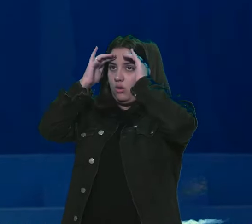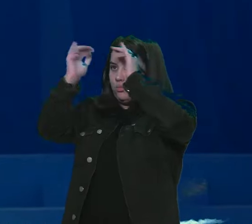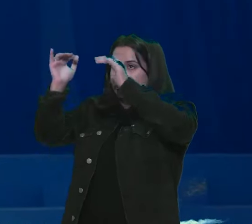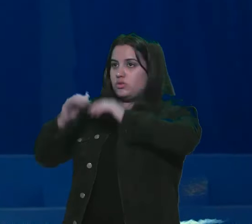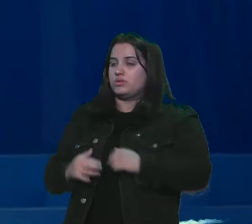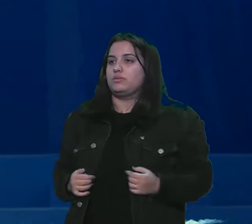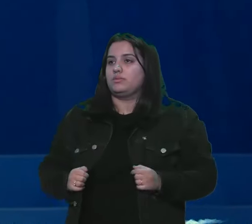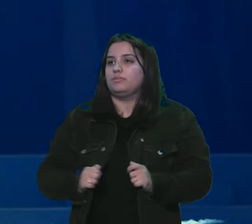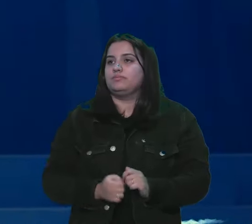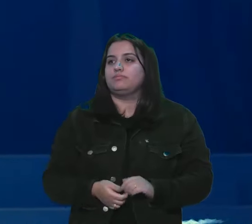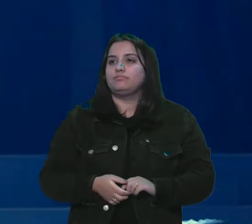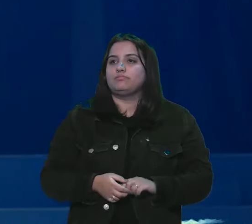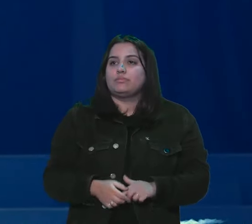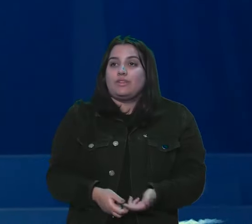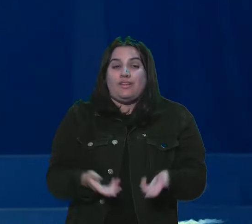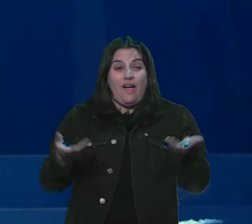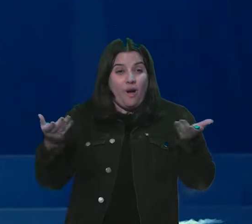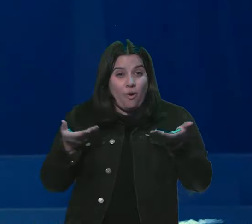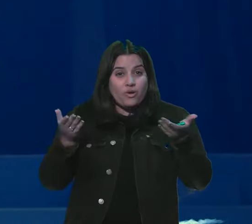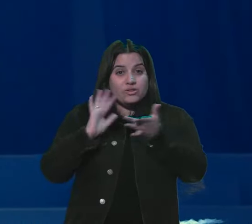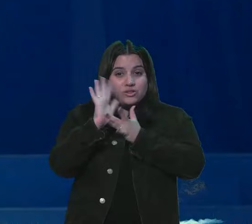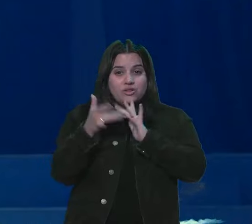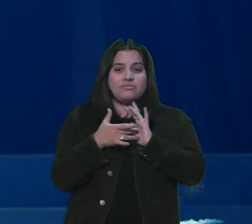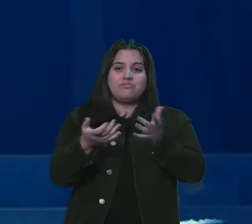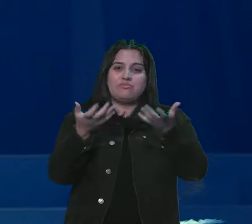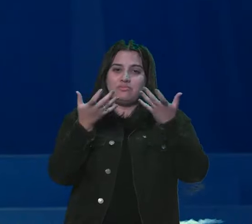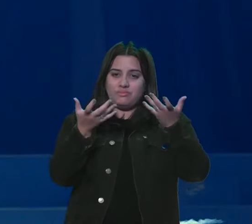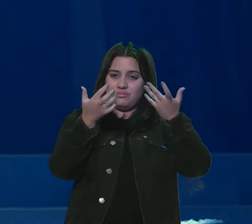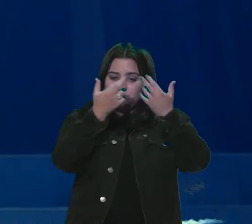Hoje Jesus quer restaurar casas nesse lugar.